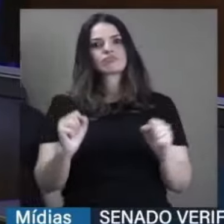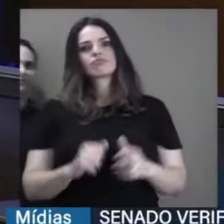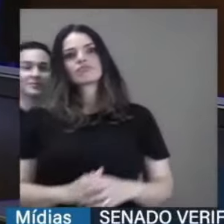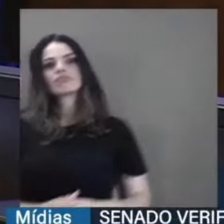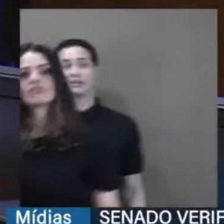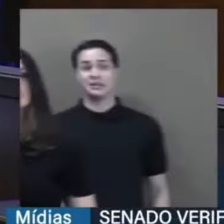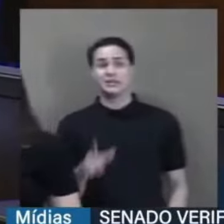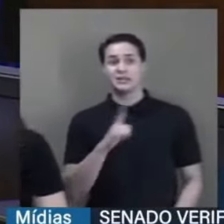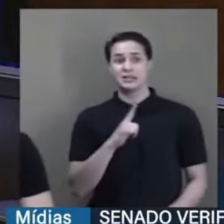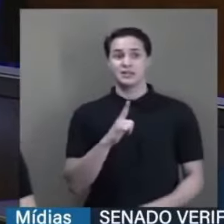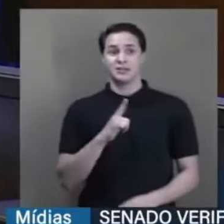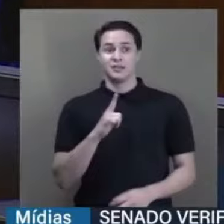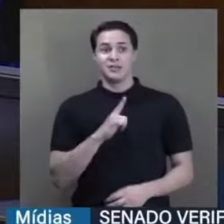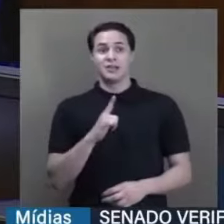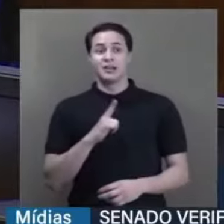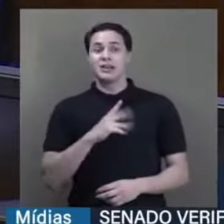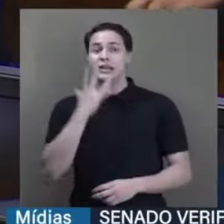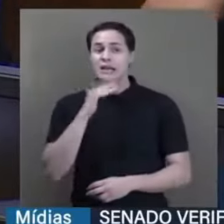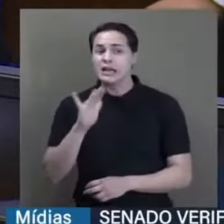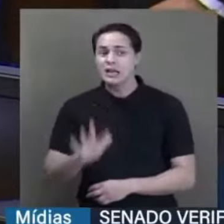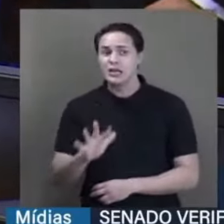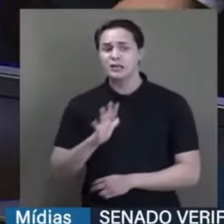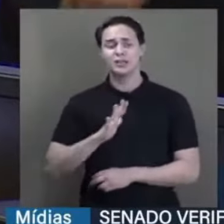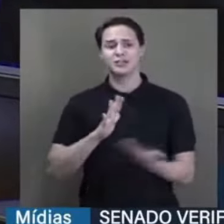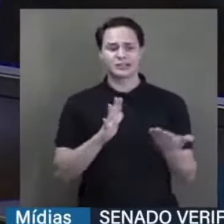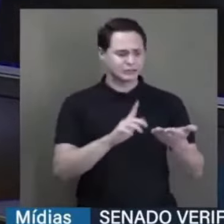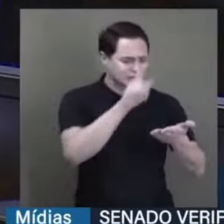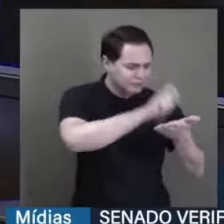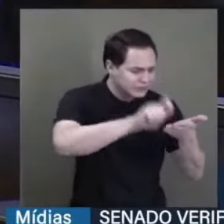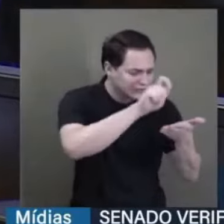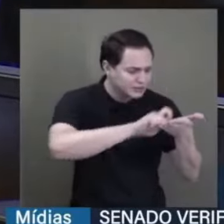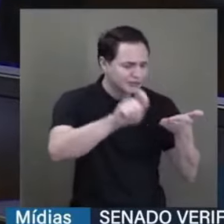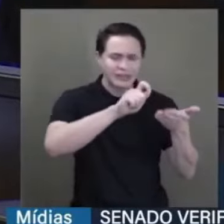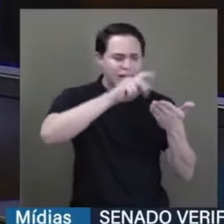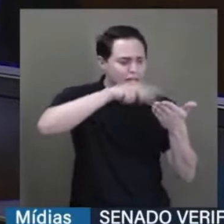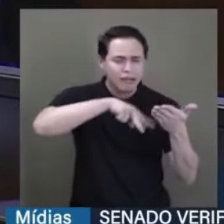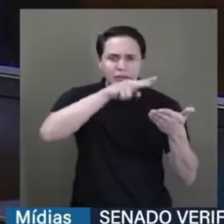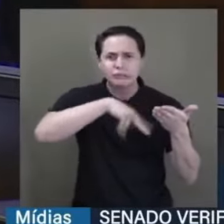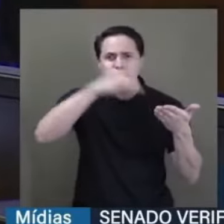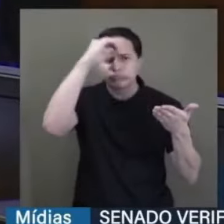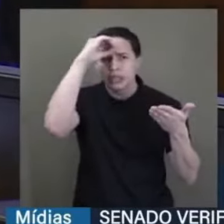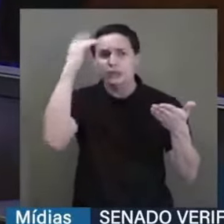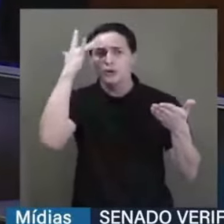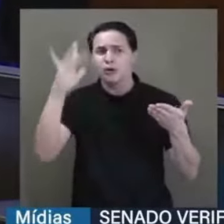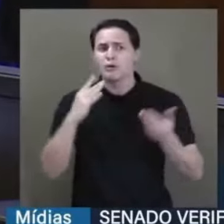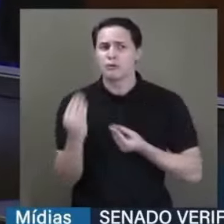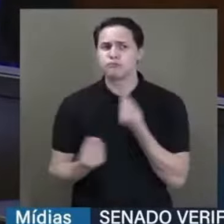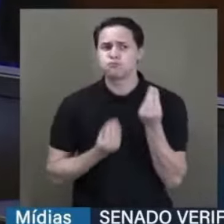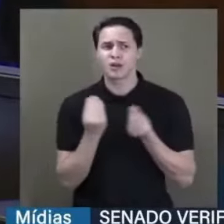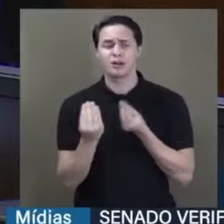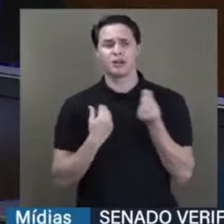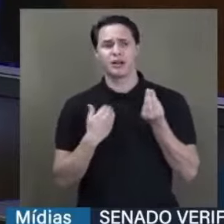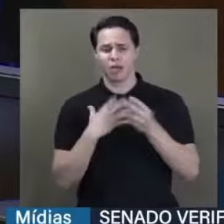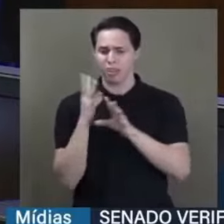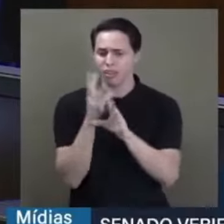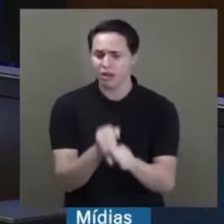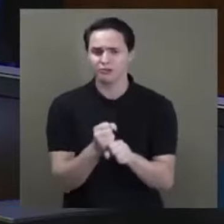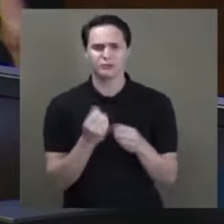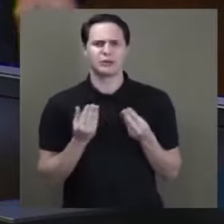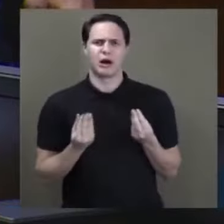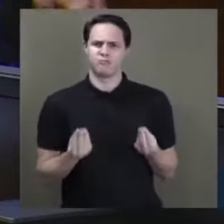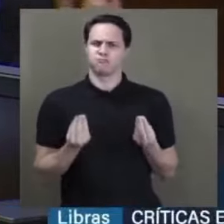crianças incapazes de ler escrever e realizar operações matemáticas básicas